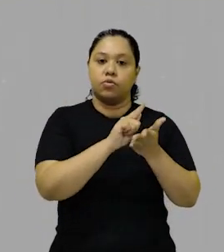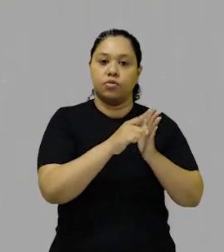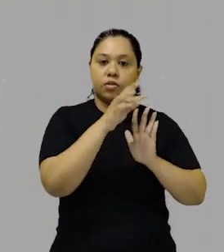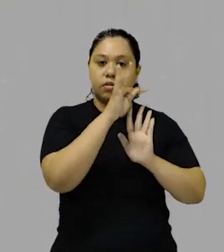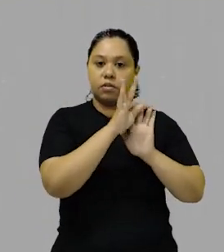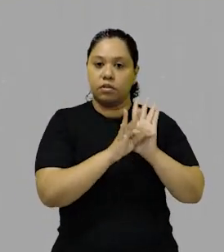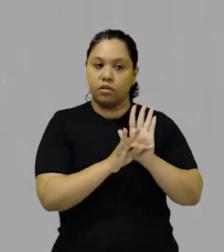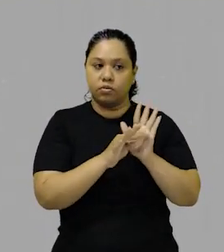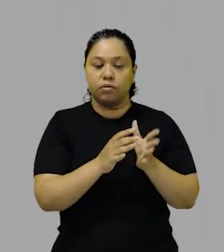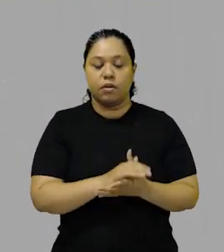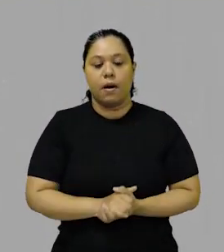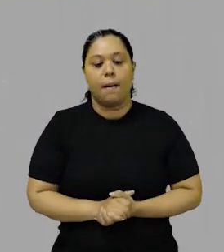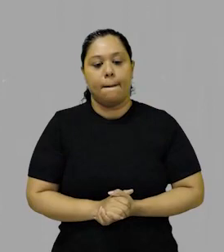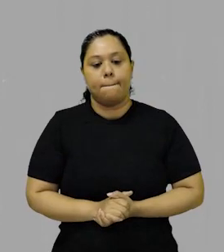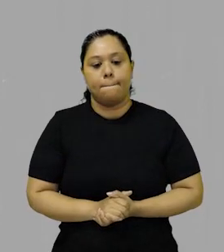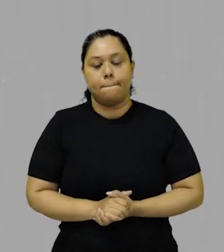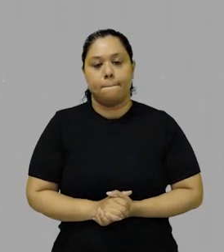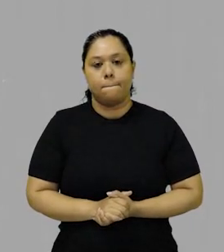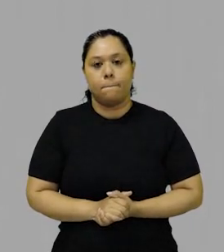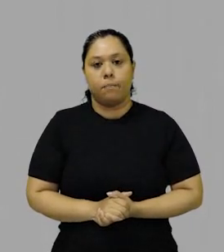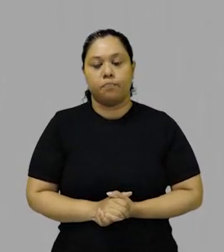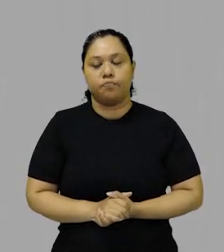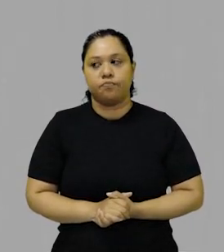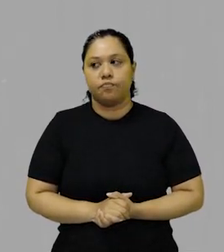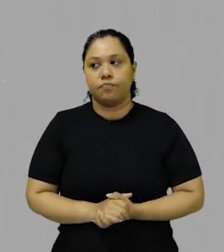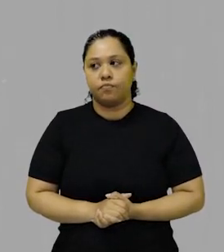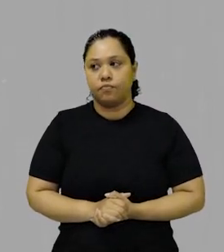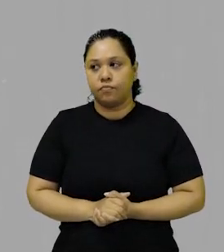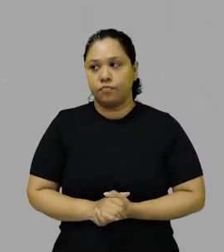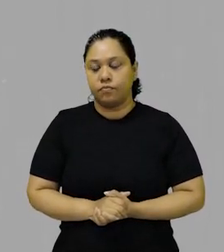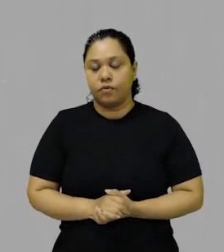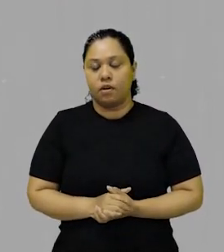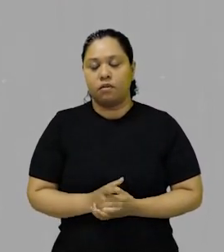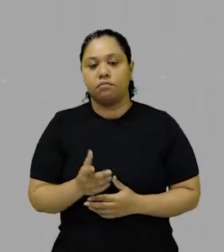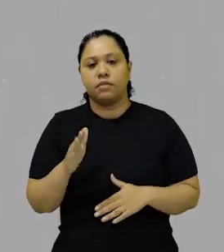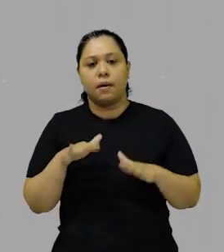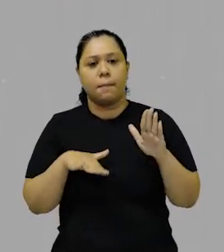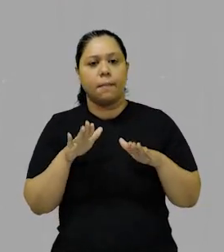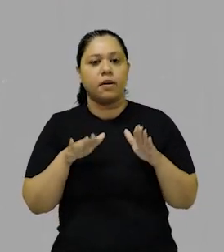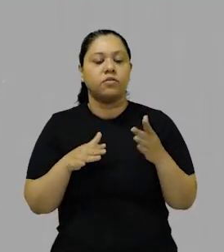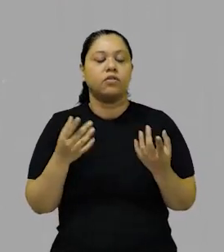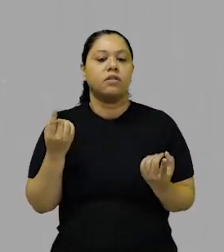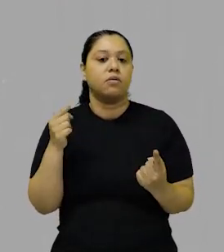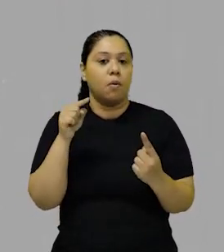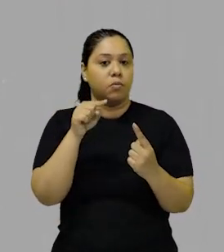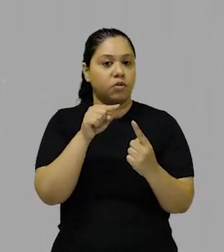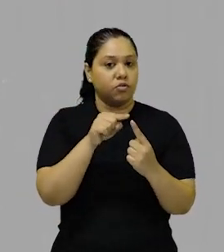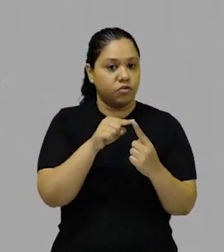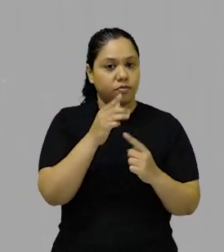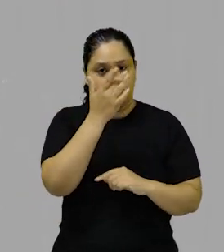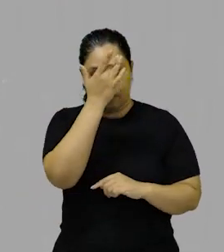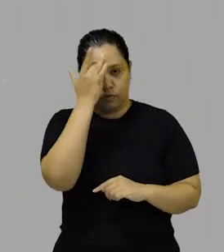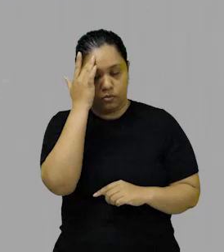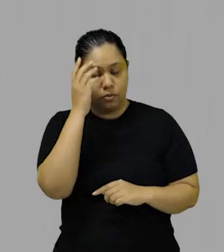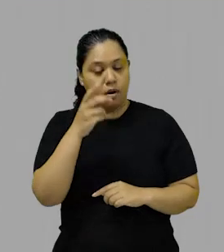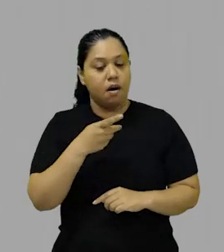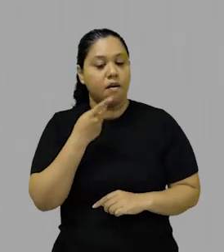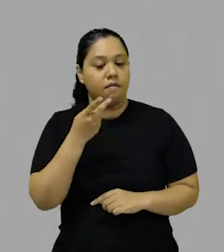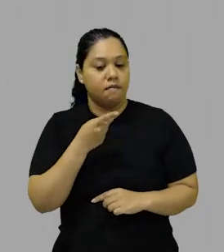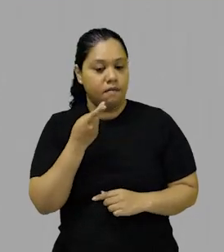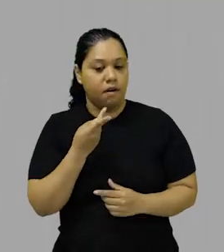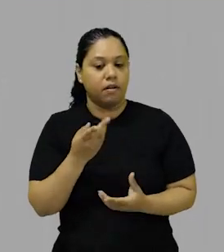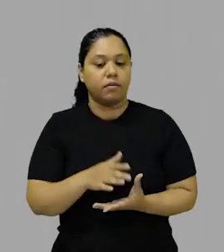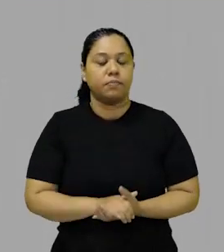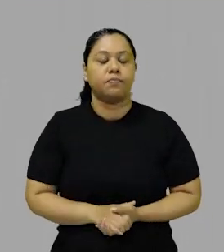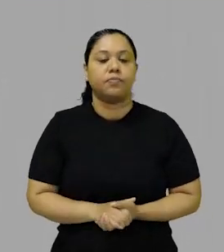está relacionado com a intenção do comunicador. Quer dizer, os textos eles podem ser